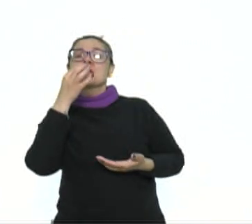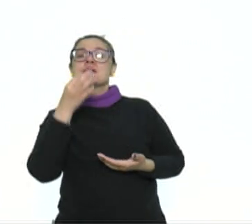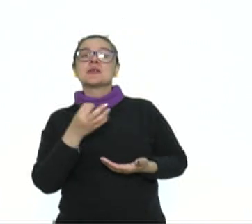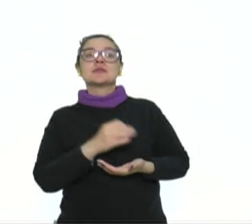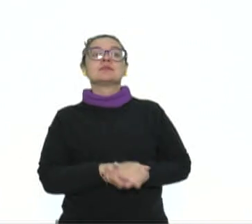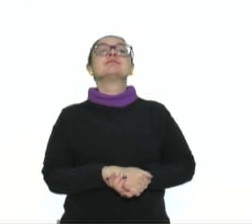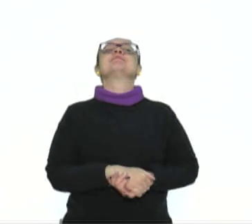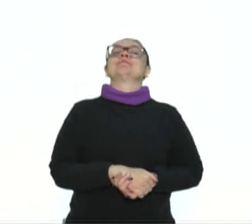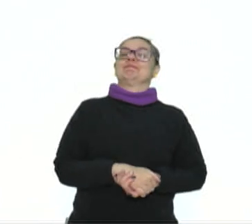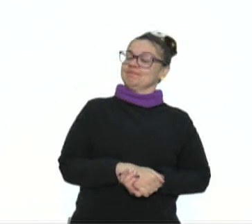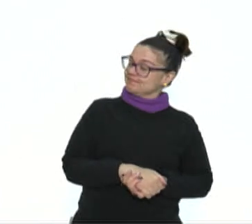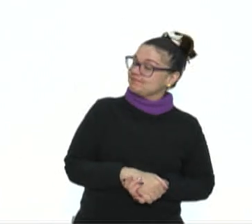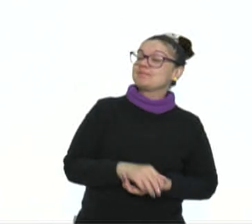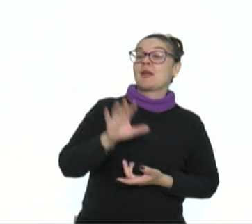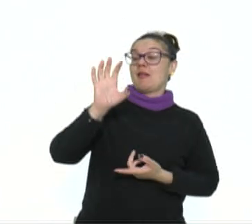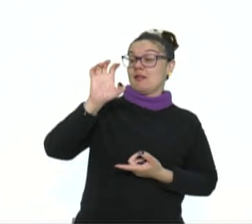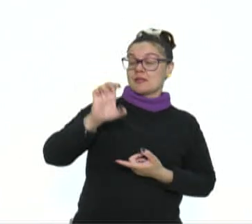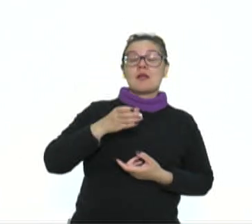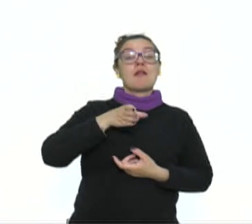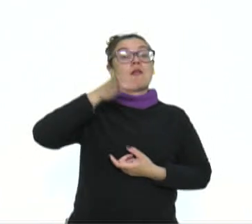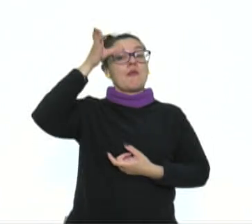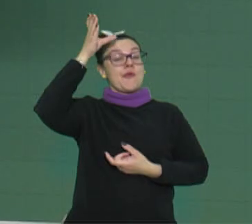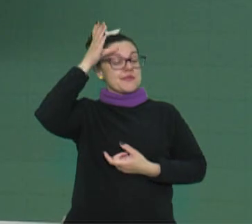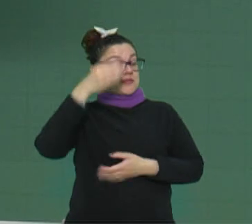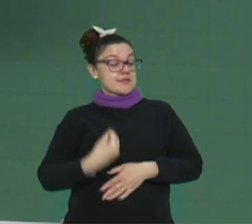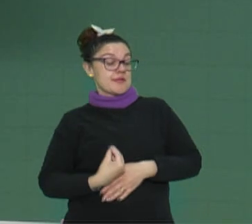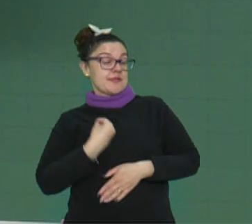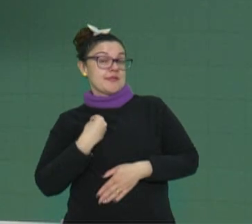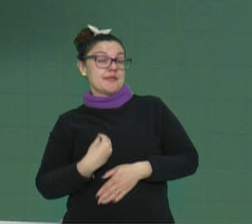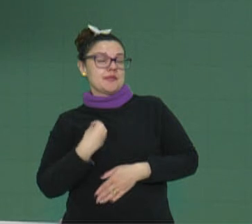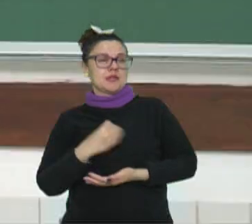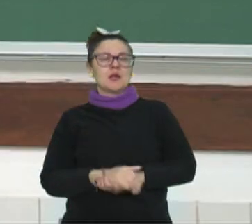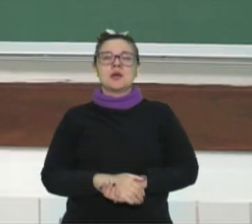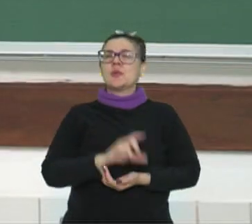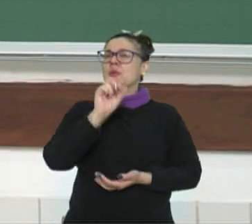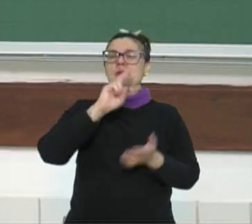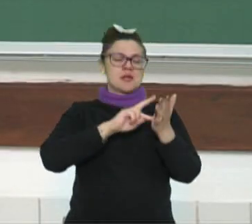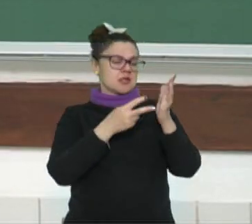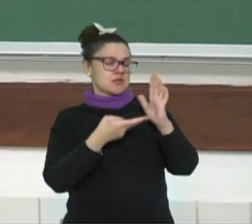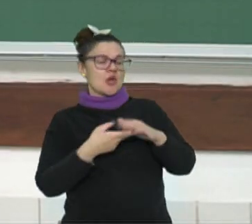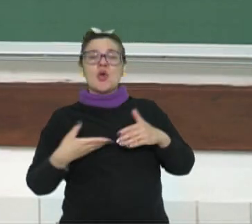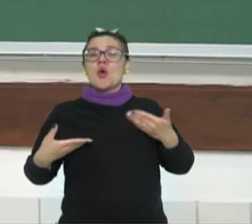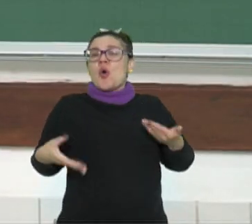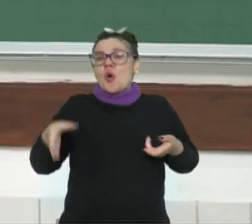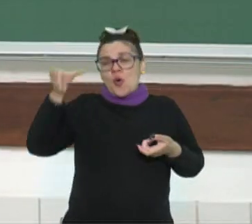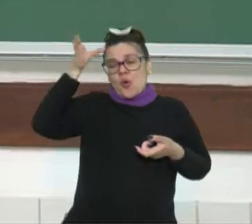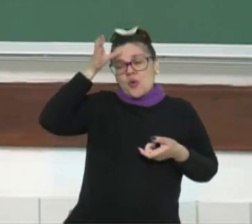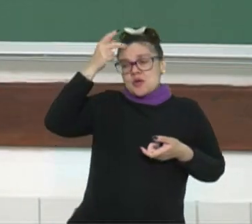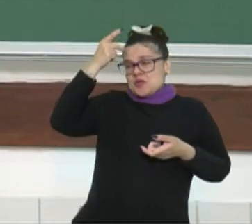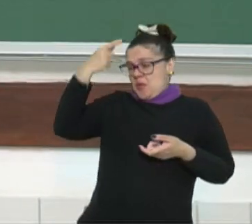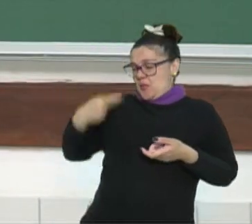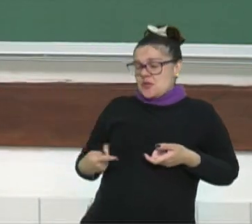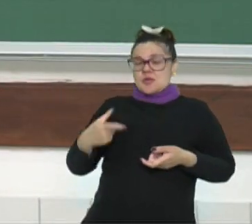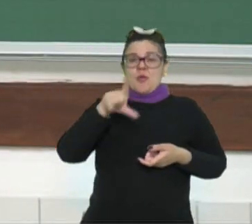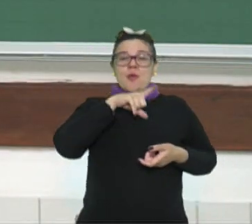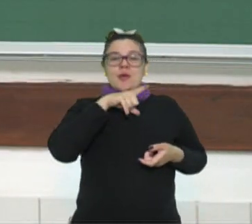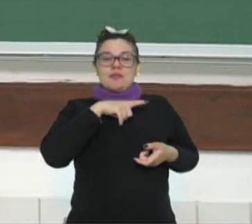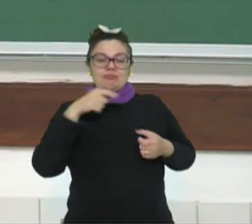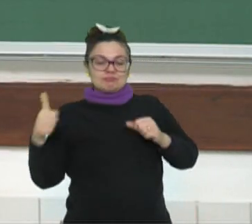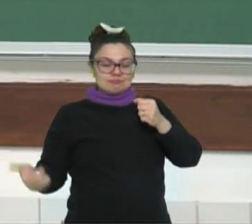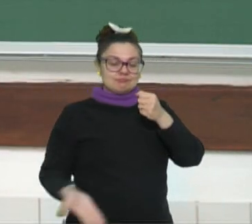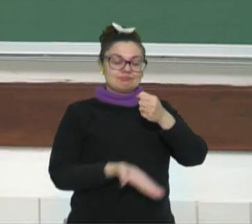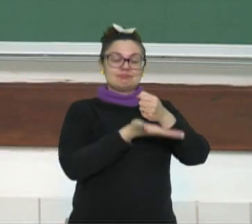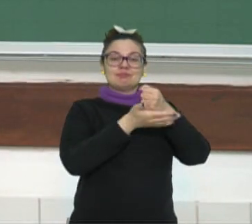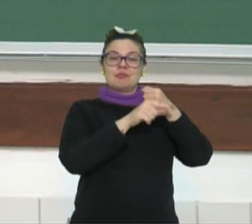correta? Letra E, consciência da existência. Ou seja, que tipo de consciência humana o ser humano tem